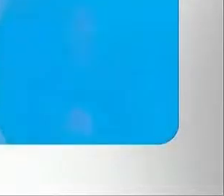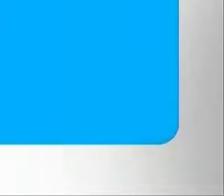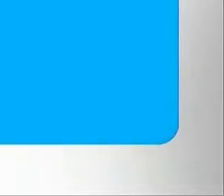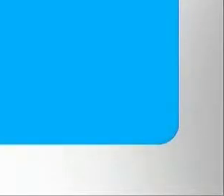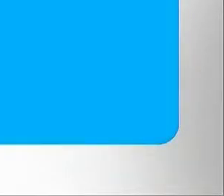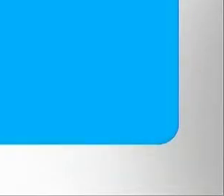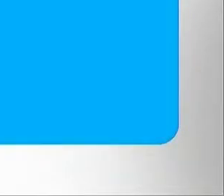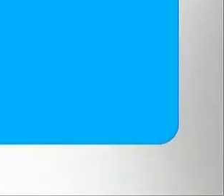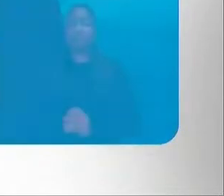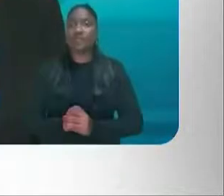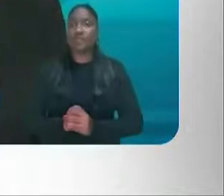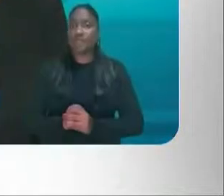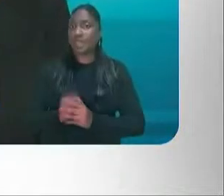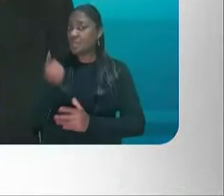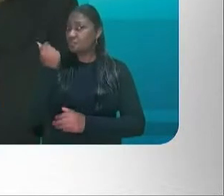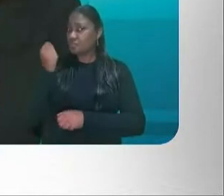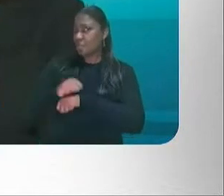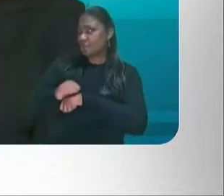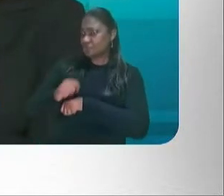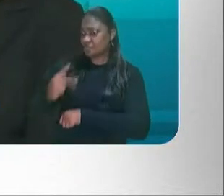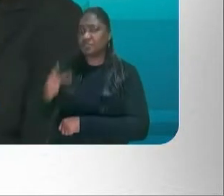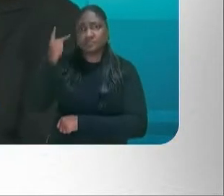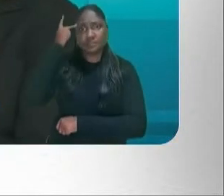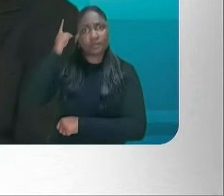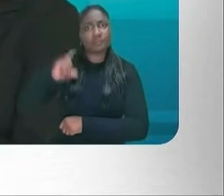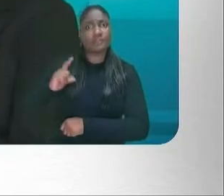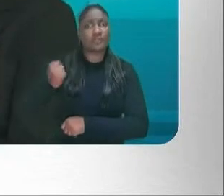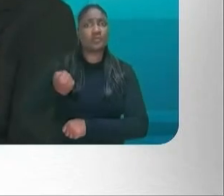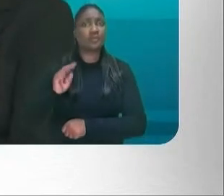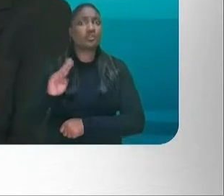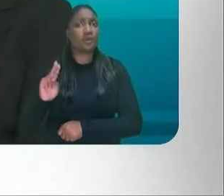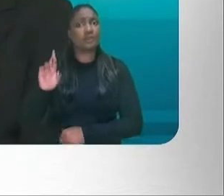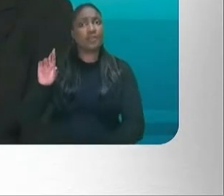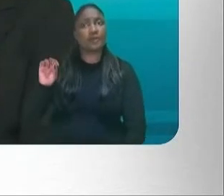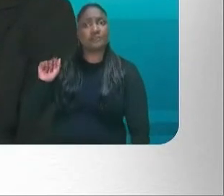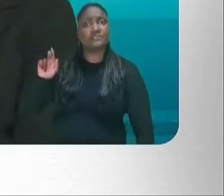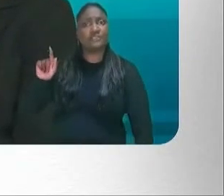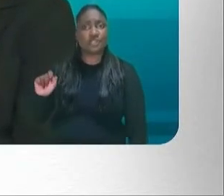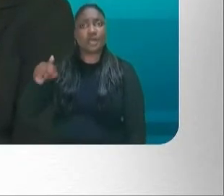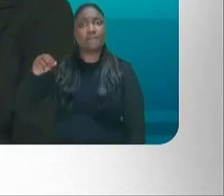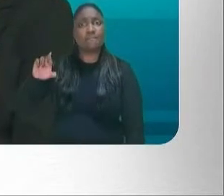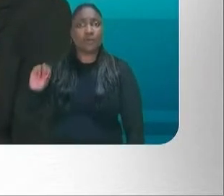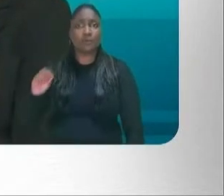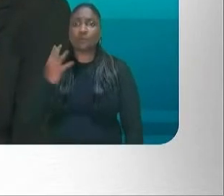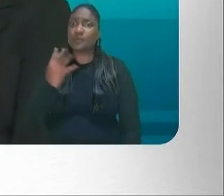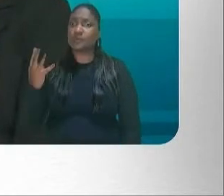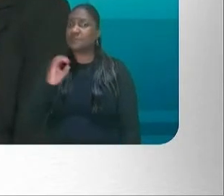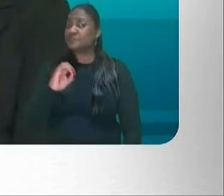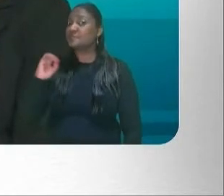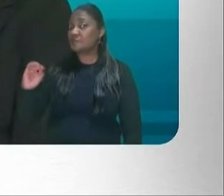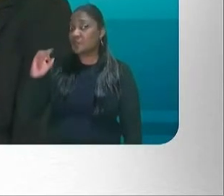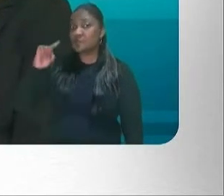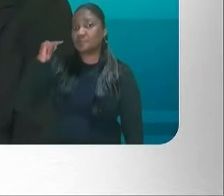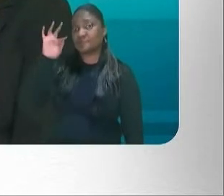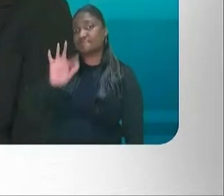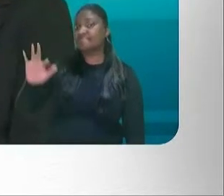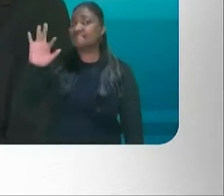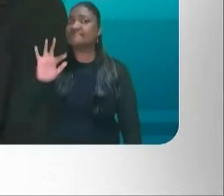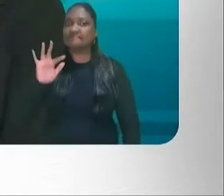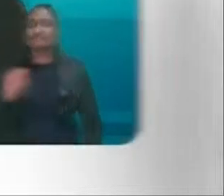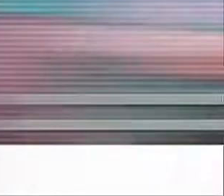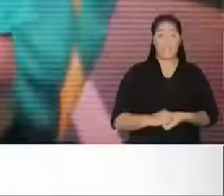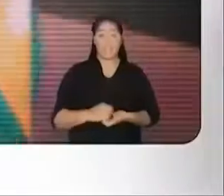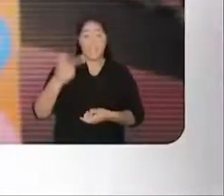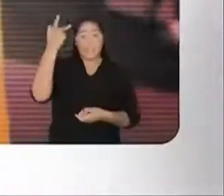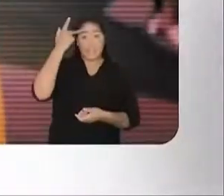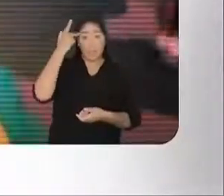população. A Lava Jato, em São Paulo, tem nome e número. Rosângela Moro, 4400. para deputada